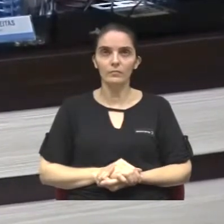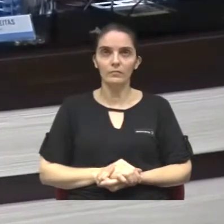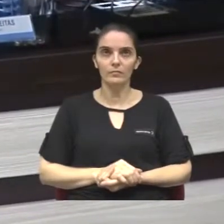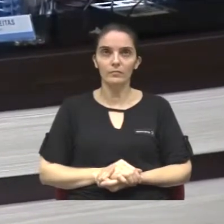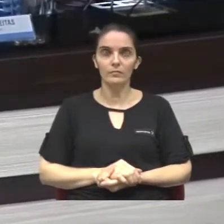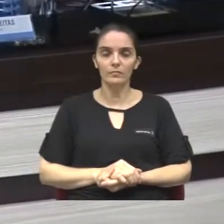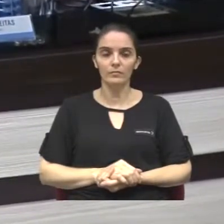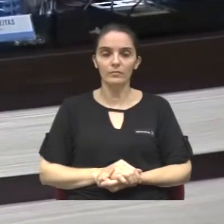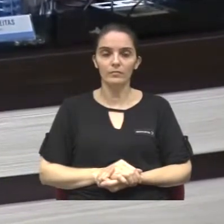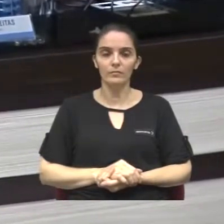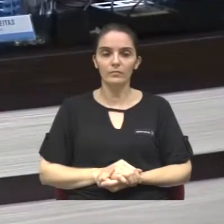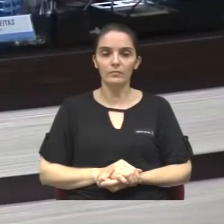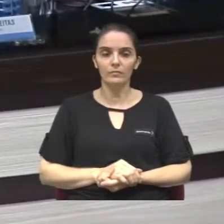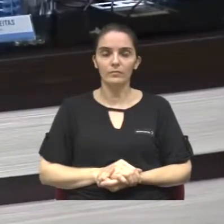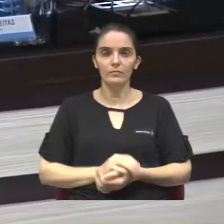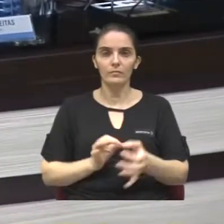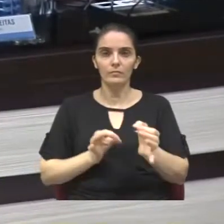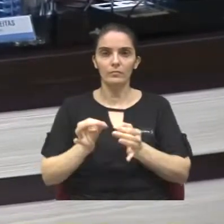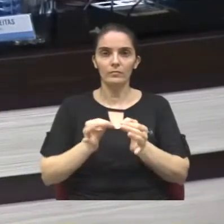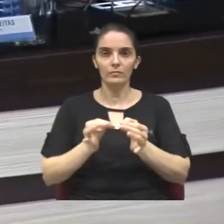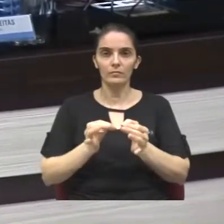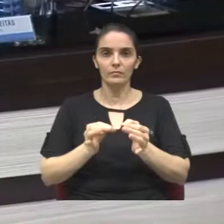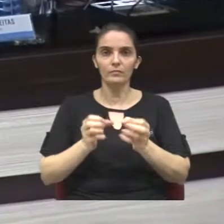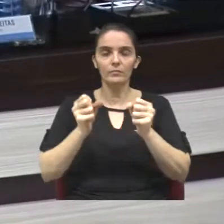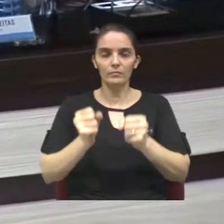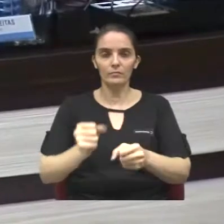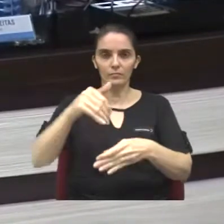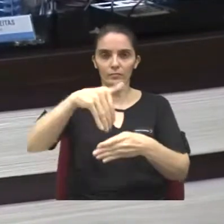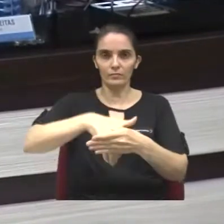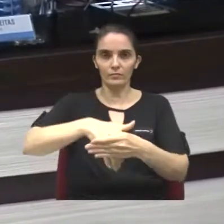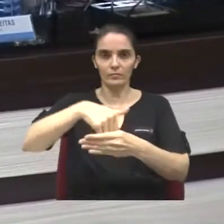O projeto está apto para ir à votação.